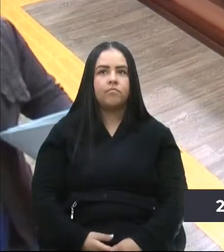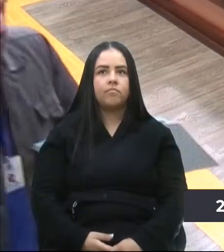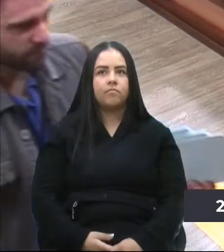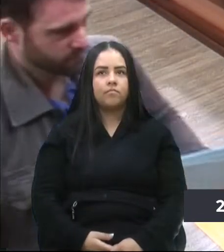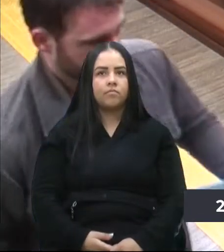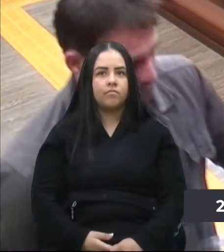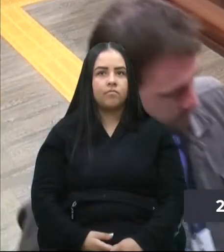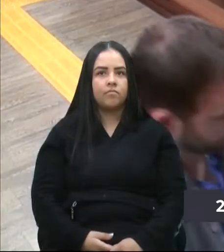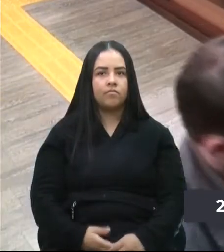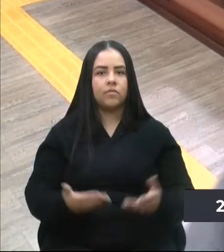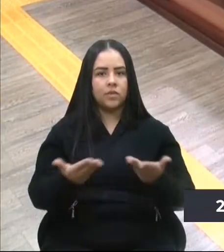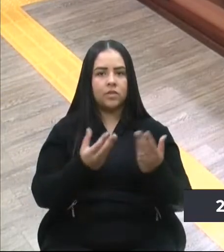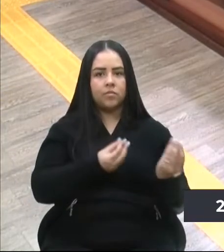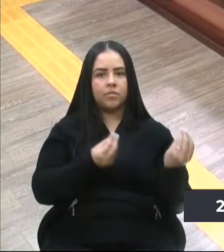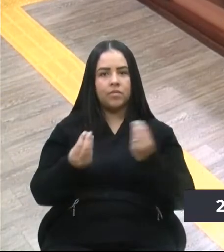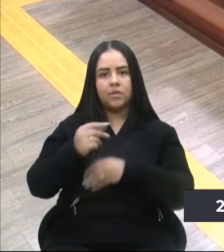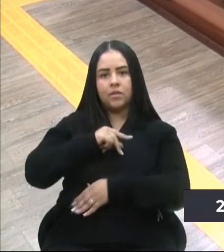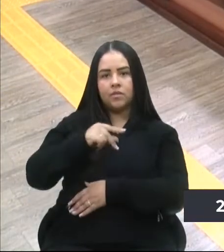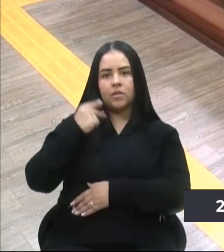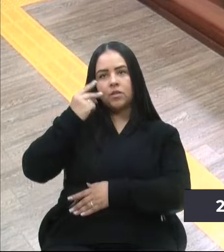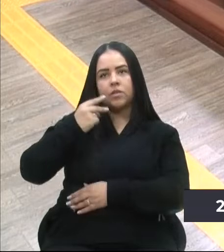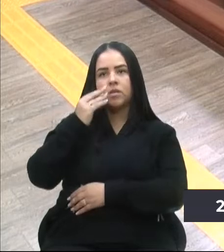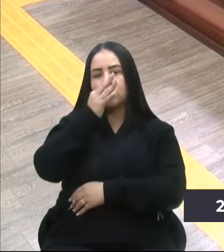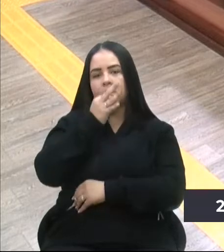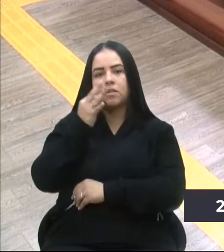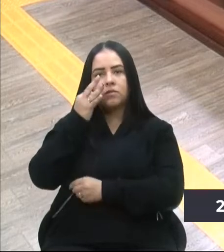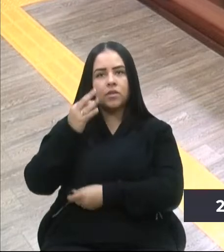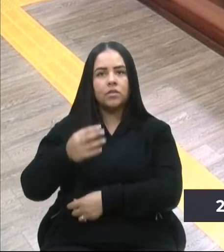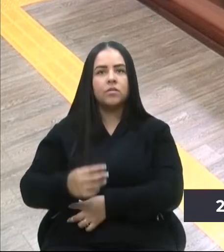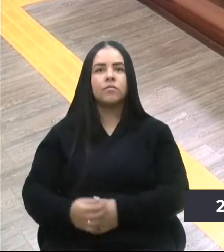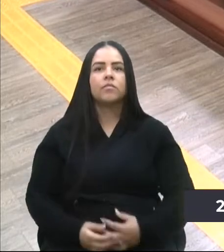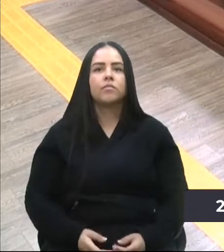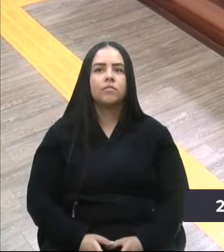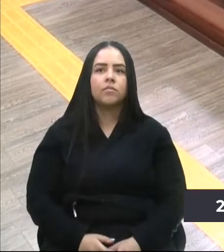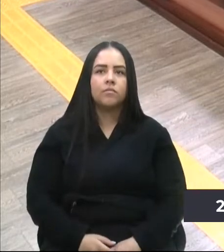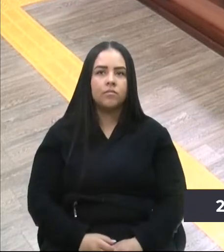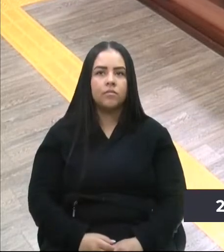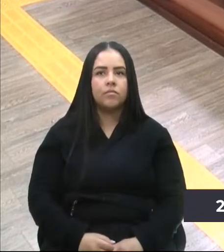Eu passo a presidência para a vereadora Tatiane Frisso.